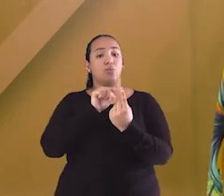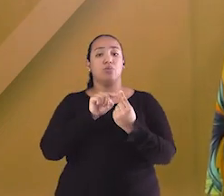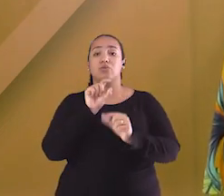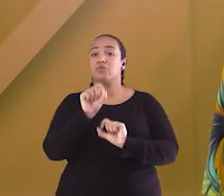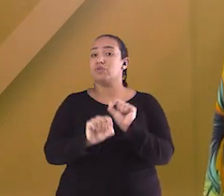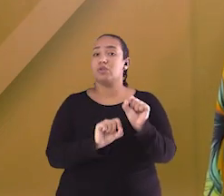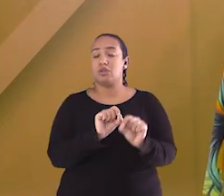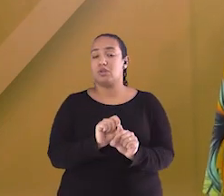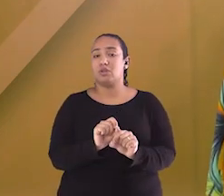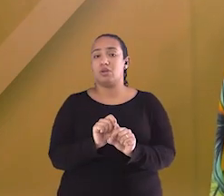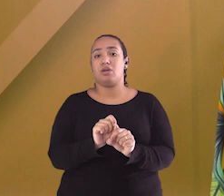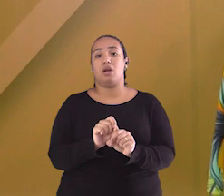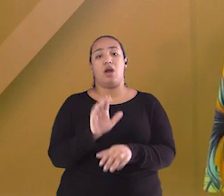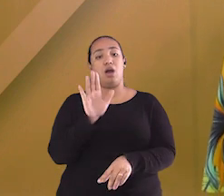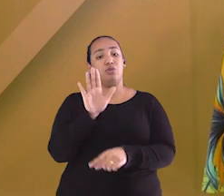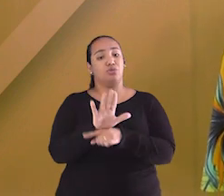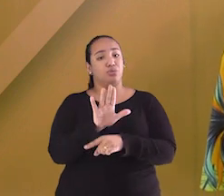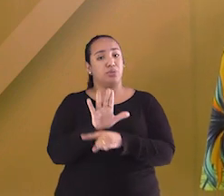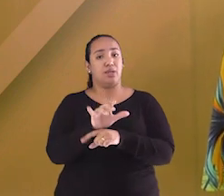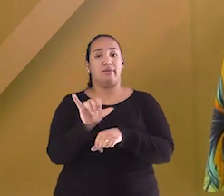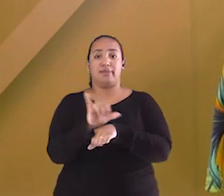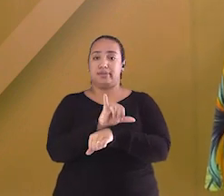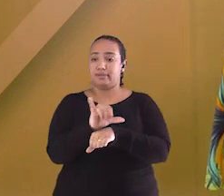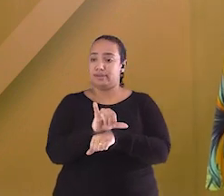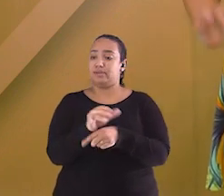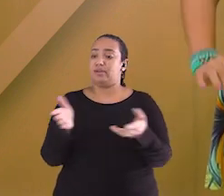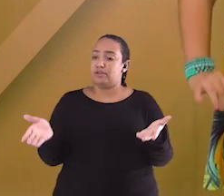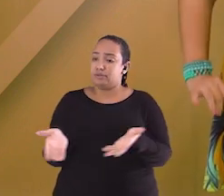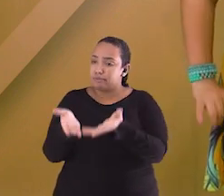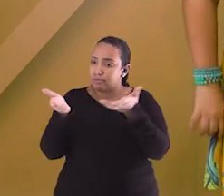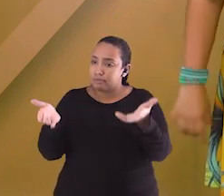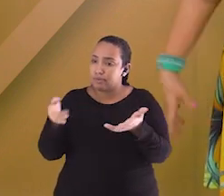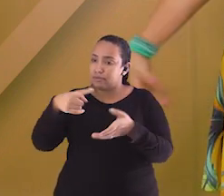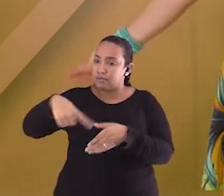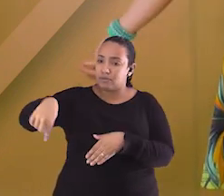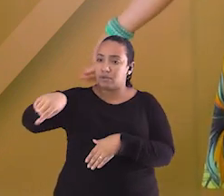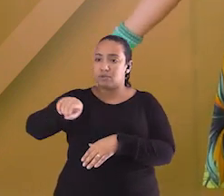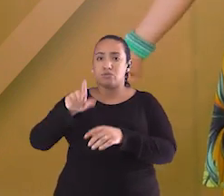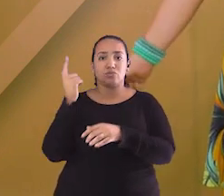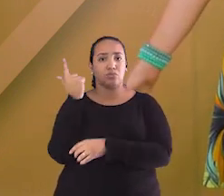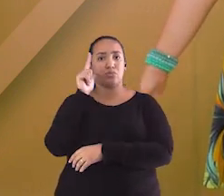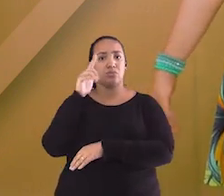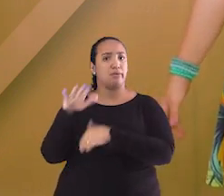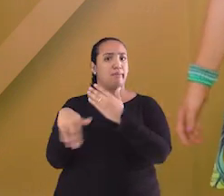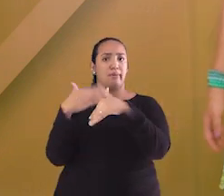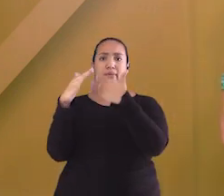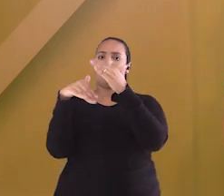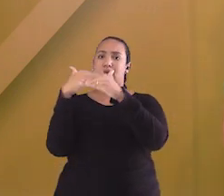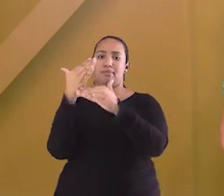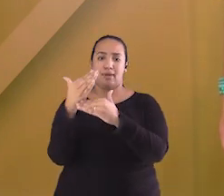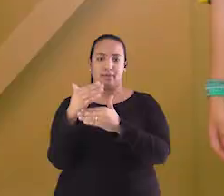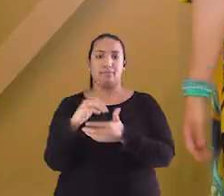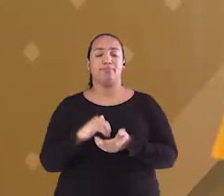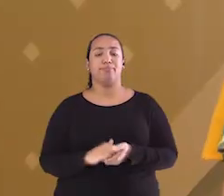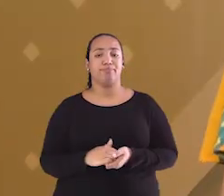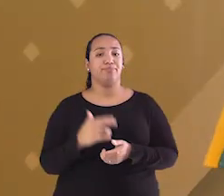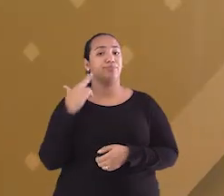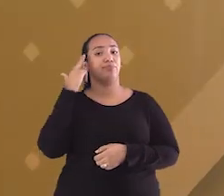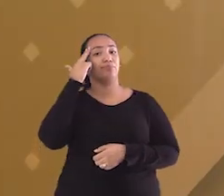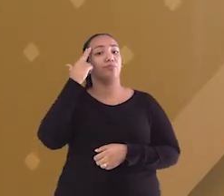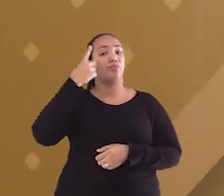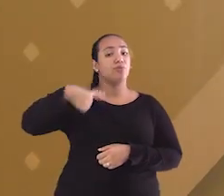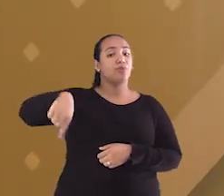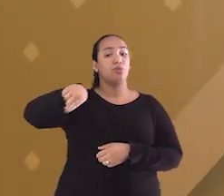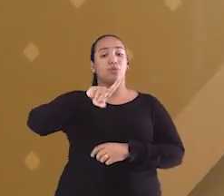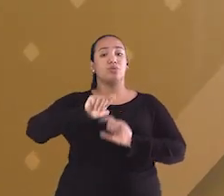é justamente isso, dar ferramentas, empoderá-los para que eles possam voar na vida. Entendeu? O nosso sonho é que